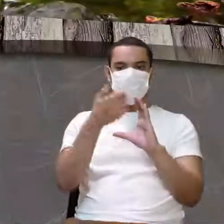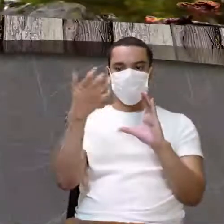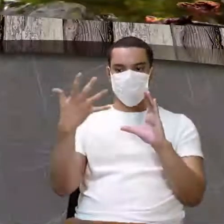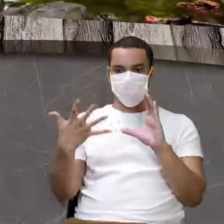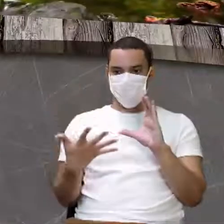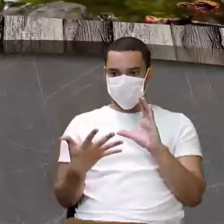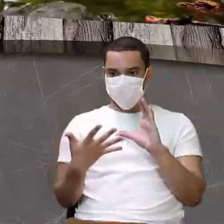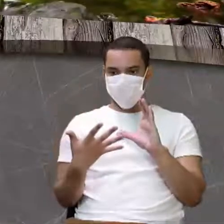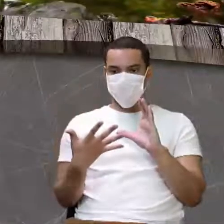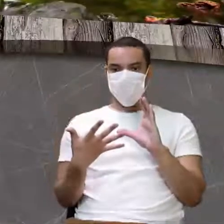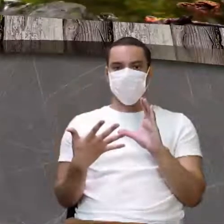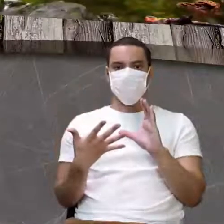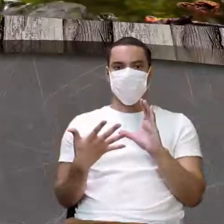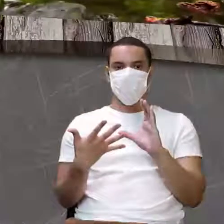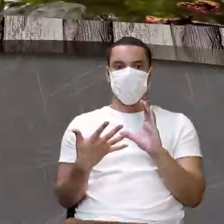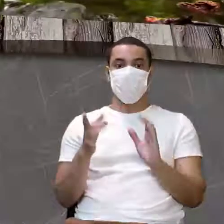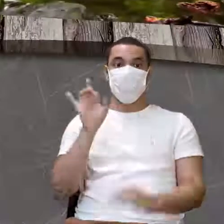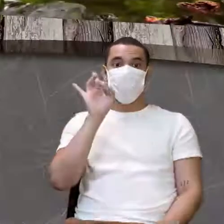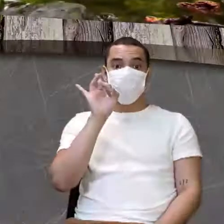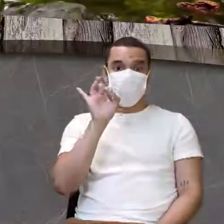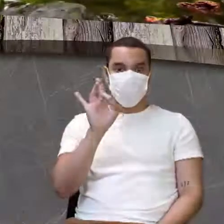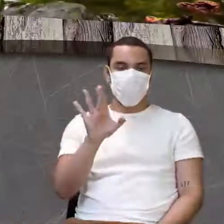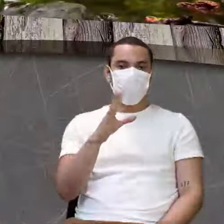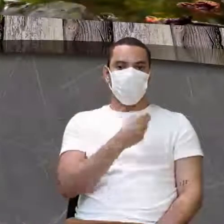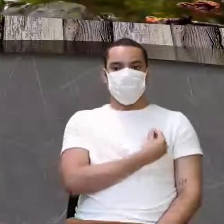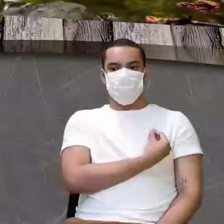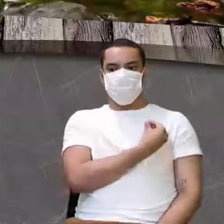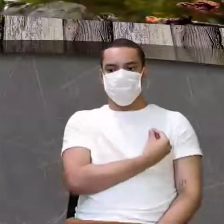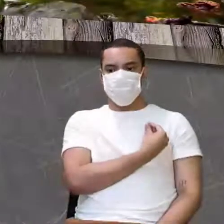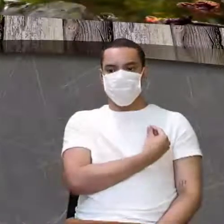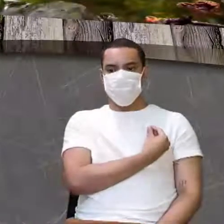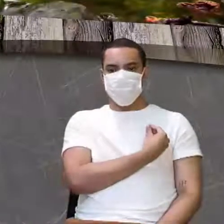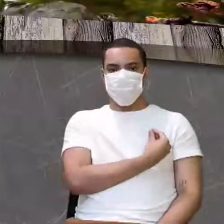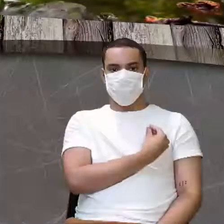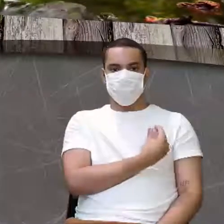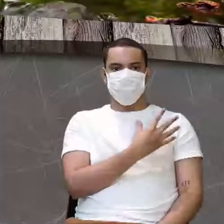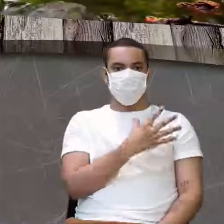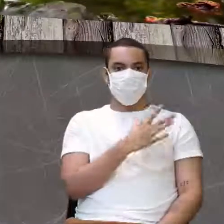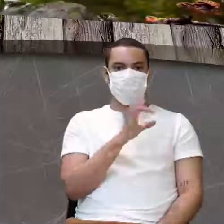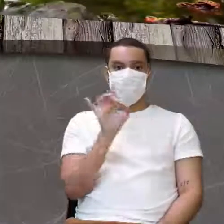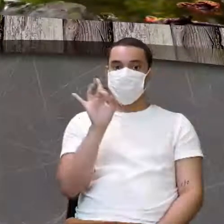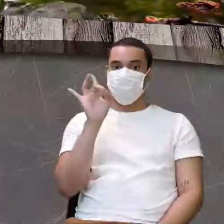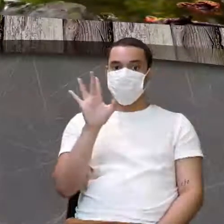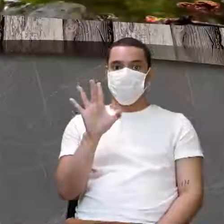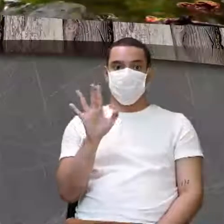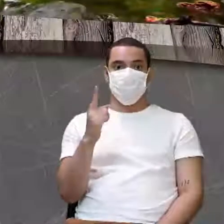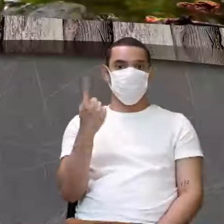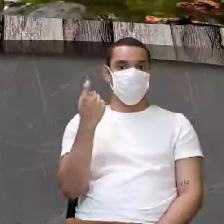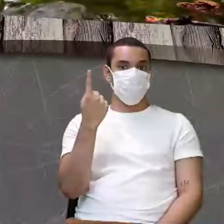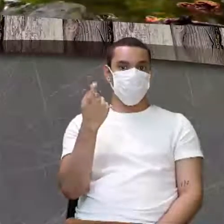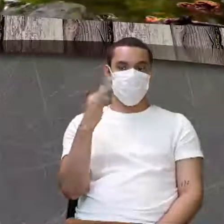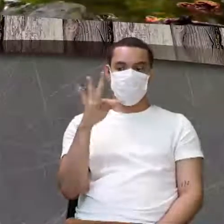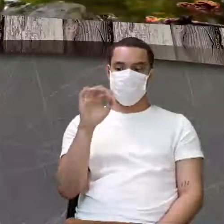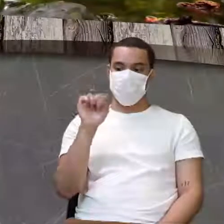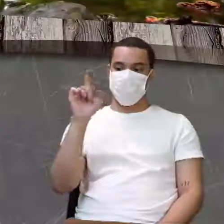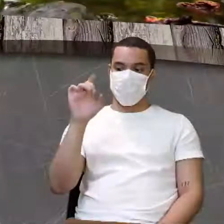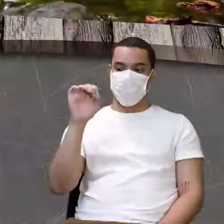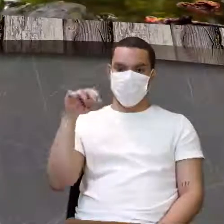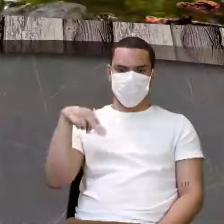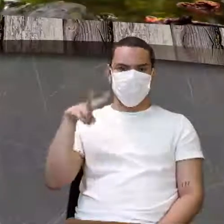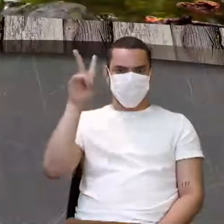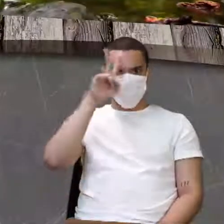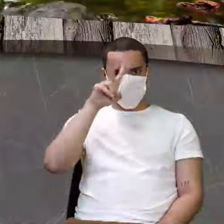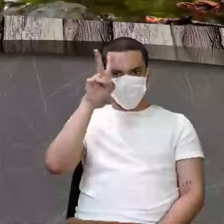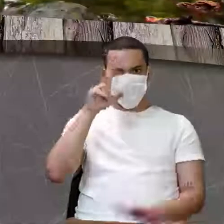característica só estará presente só nesse único taxon. Lembram que a